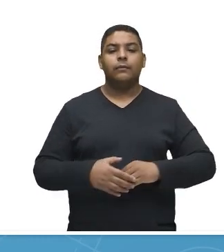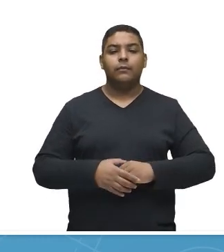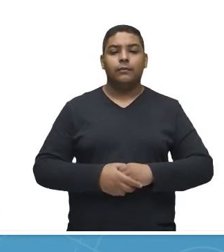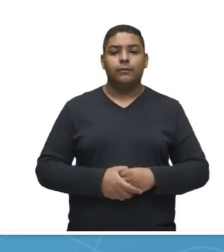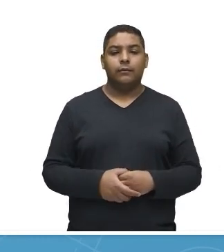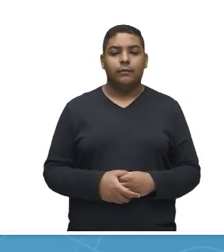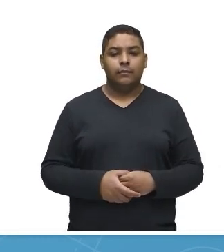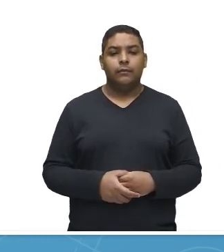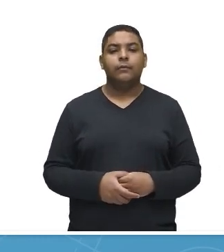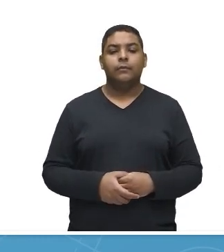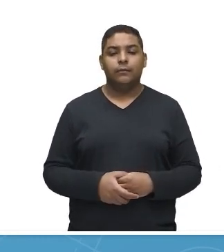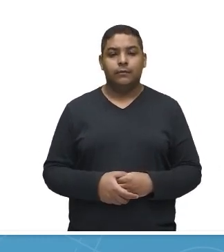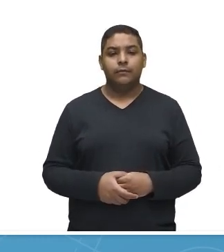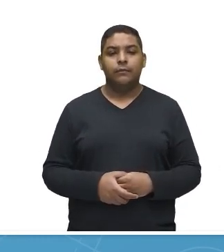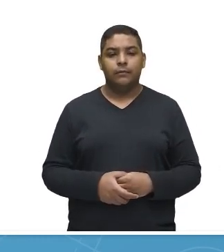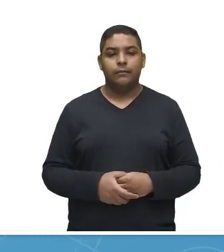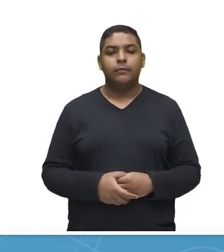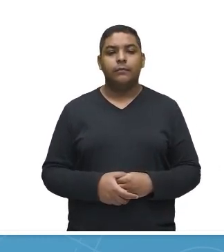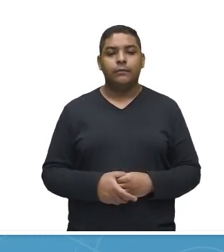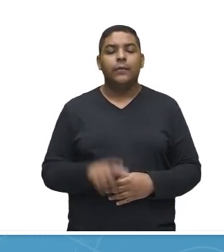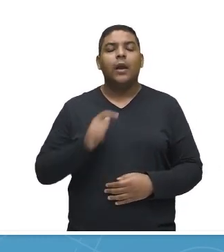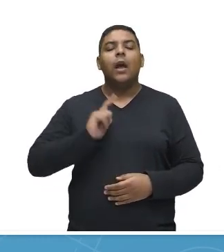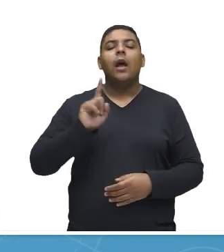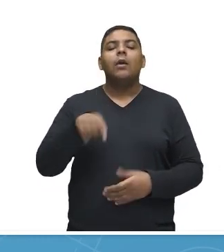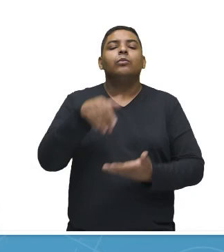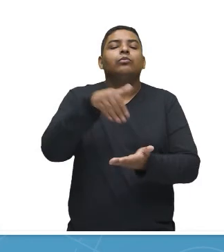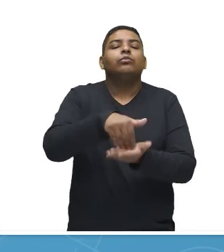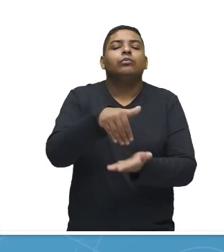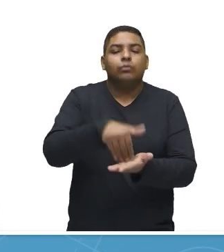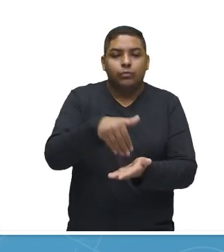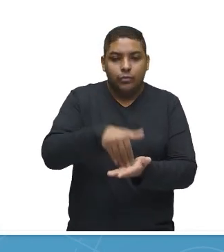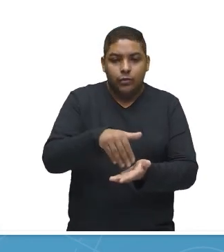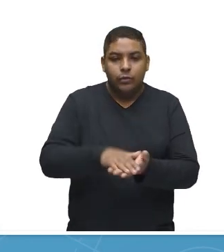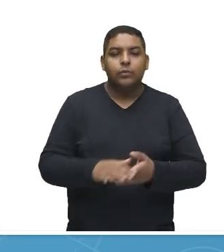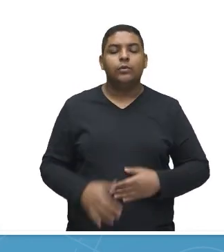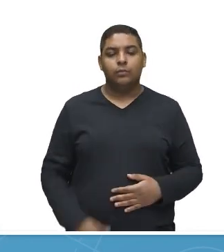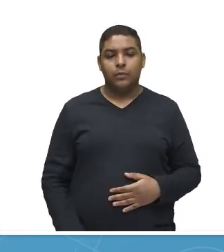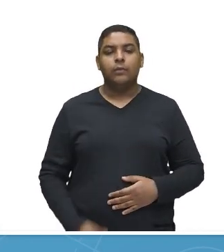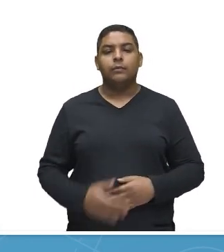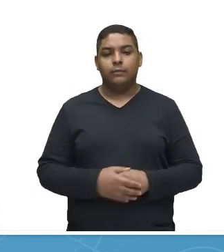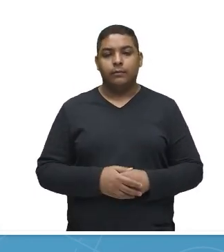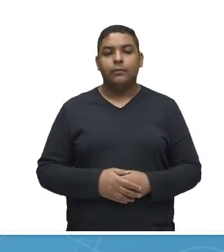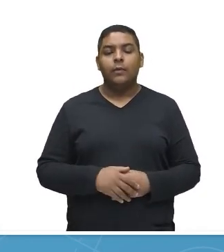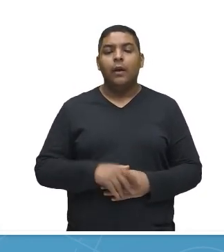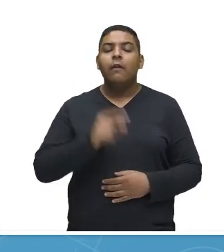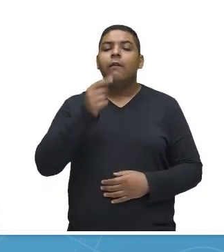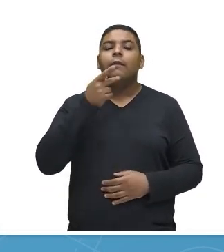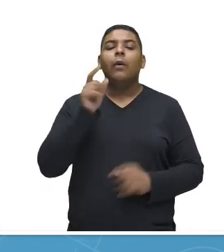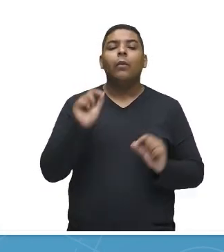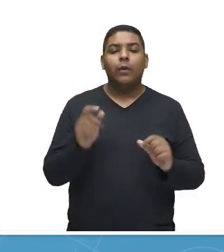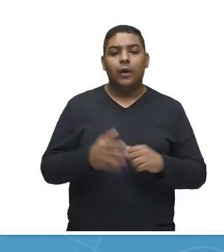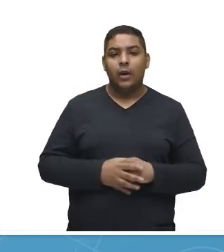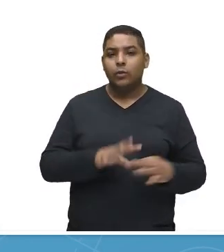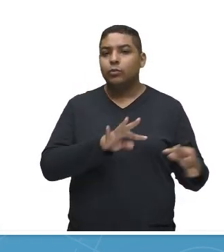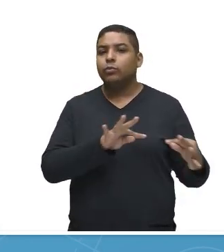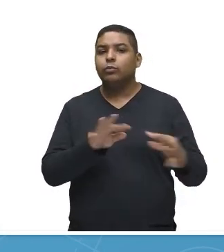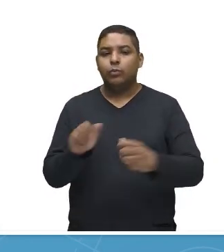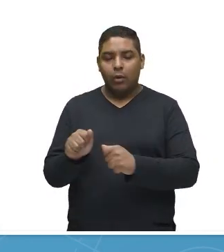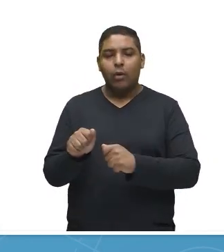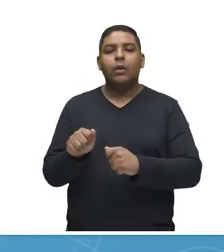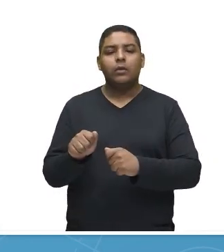Alternativa D seria a última alternativa, que diz, né, que todas as sentenças